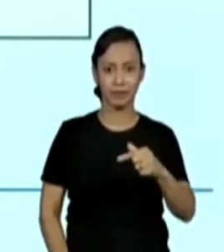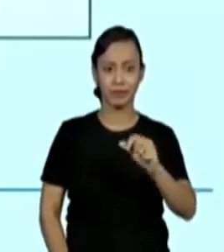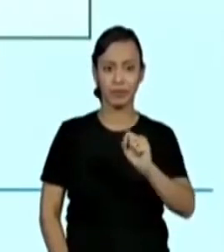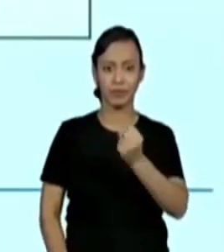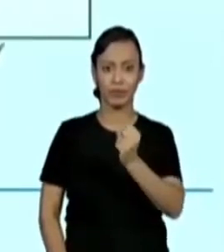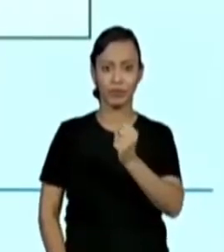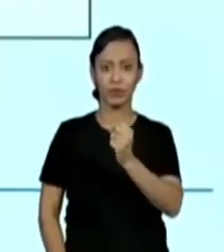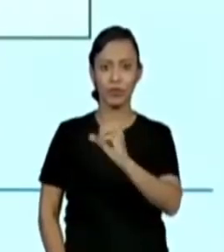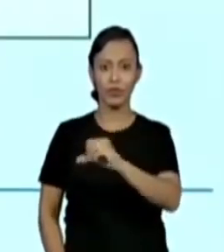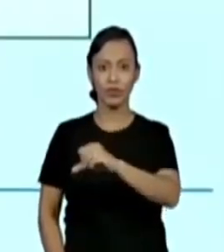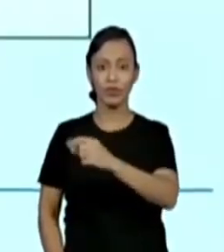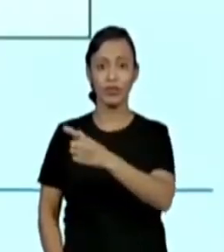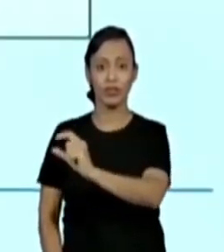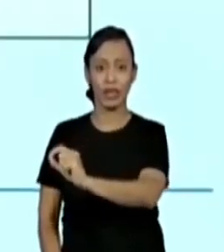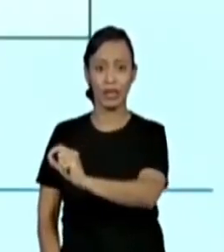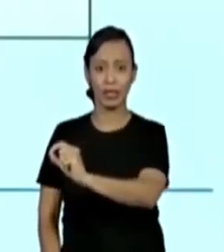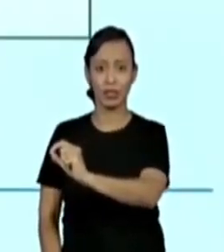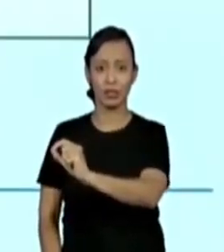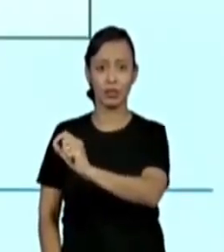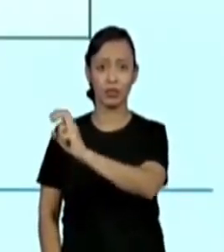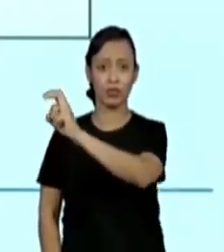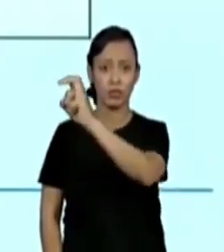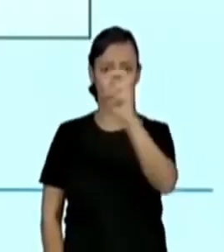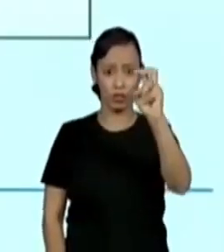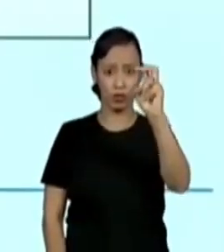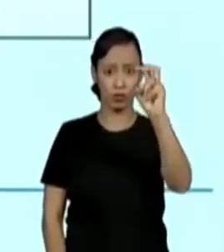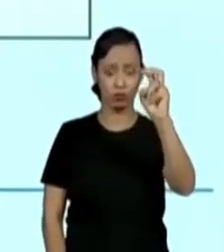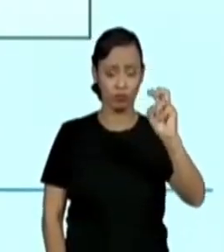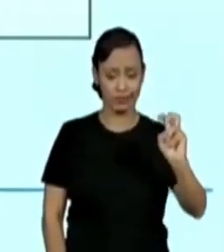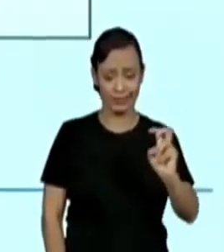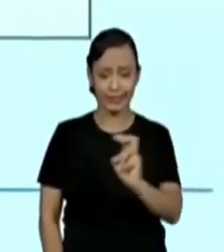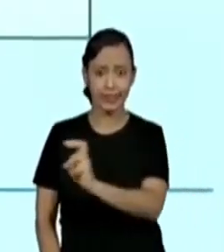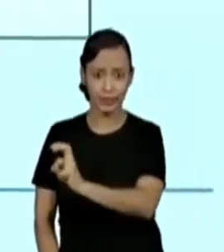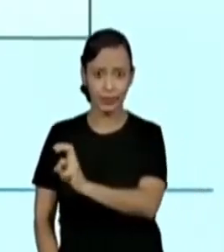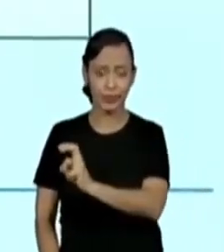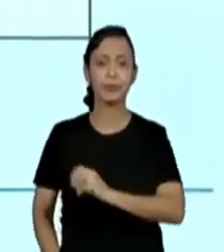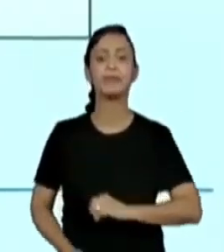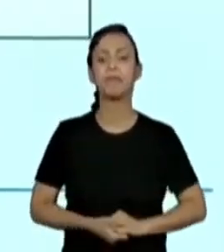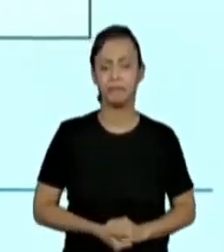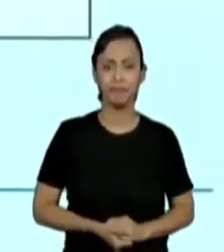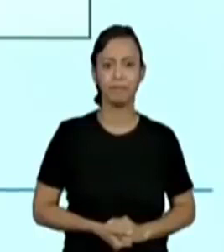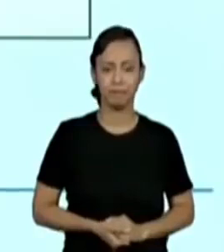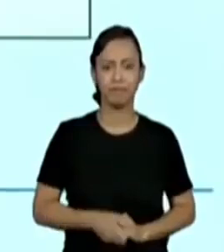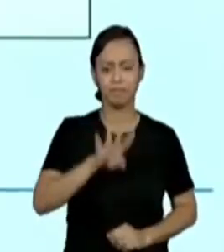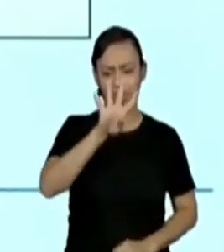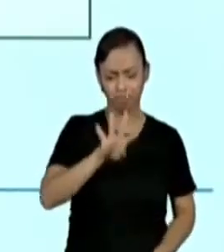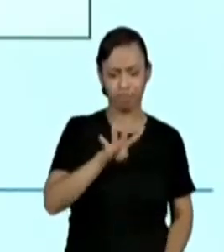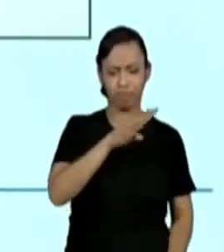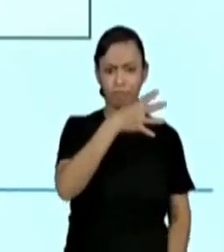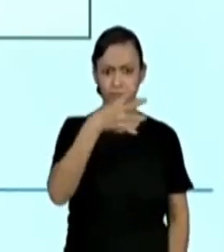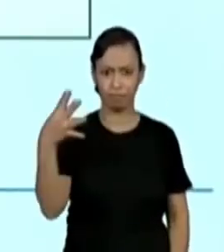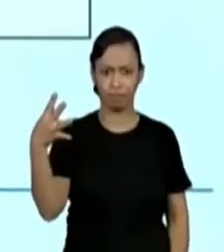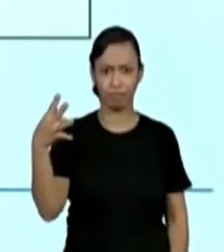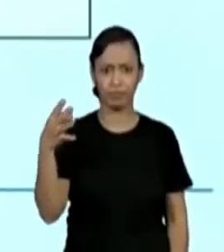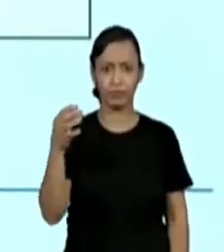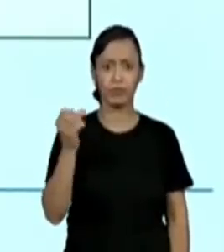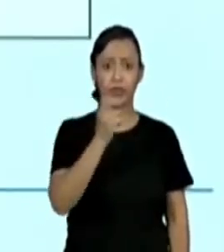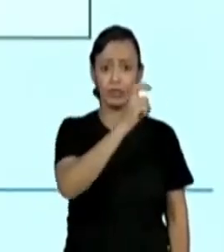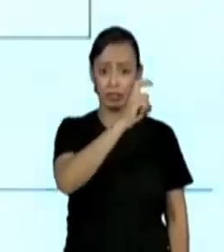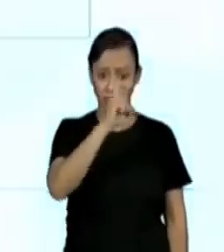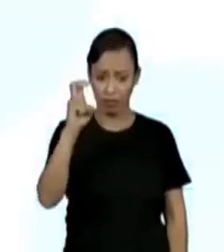8 9 10 10 partes temos uma figura dividida em 10 partes então